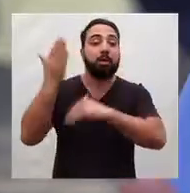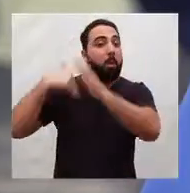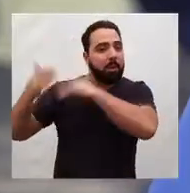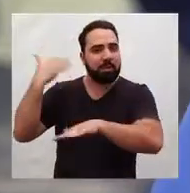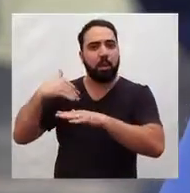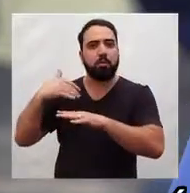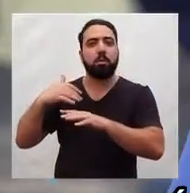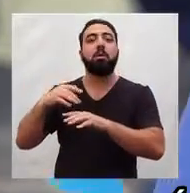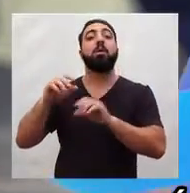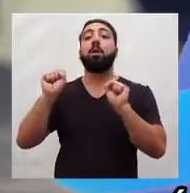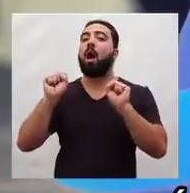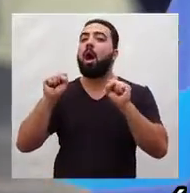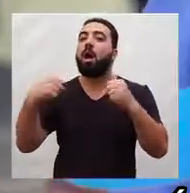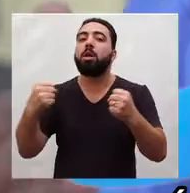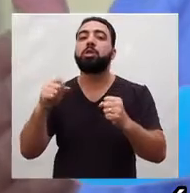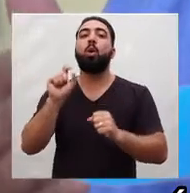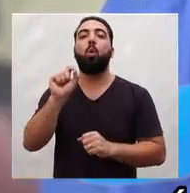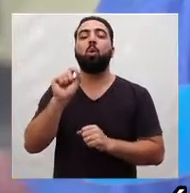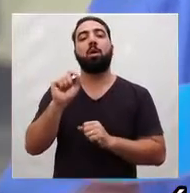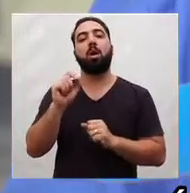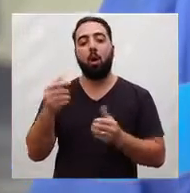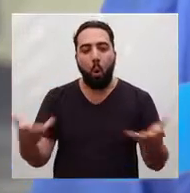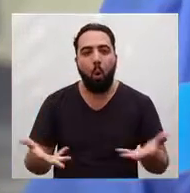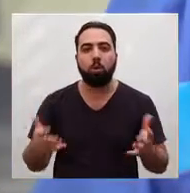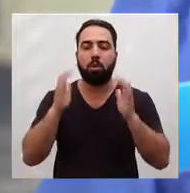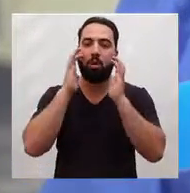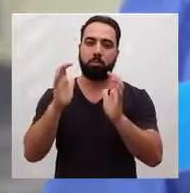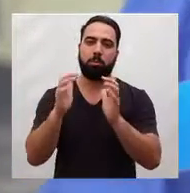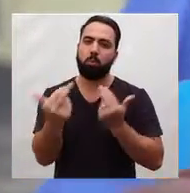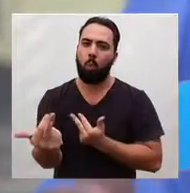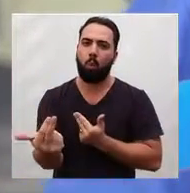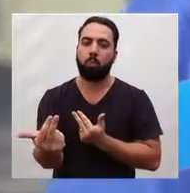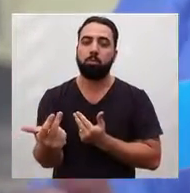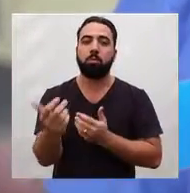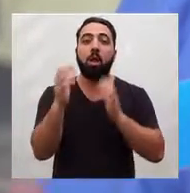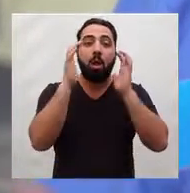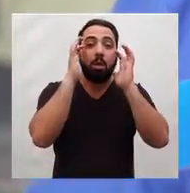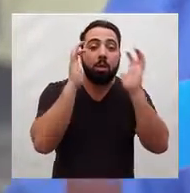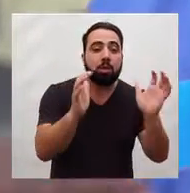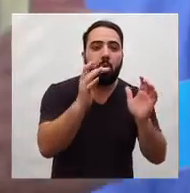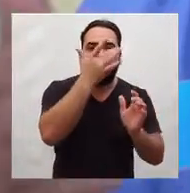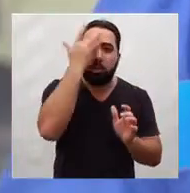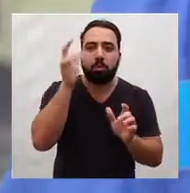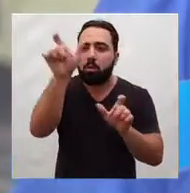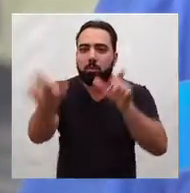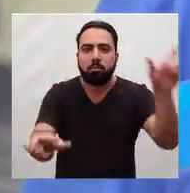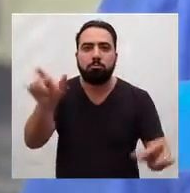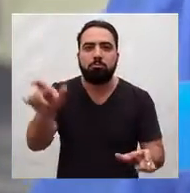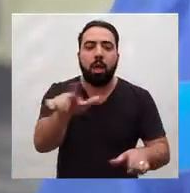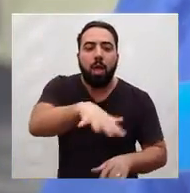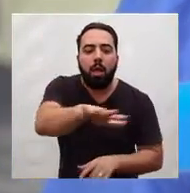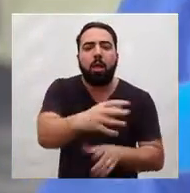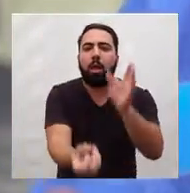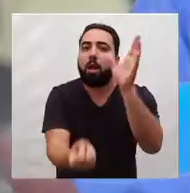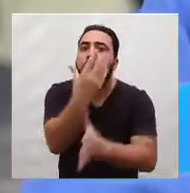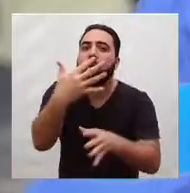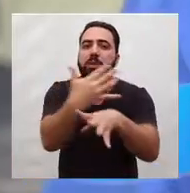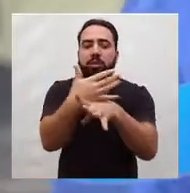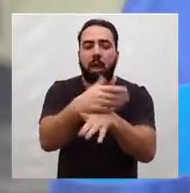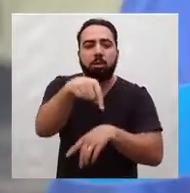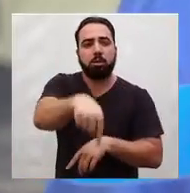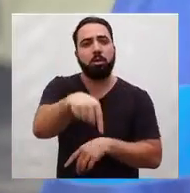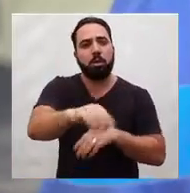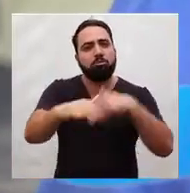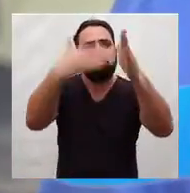Respeitar o passado é garantia de que respeitamos o presente. Dar atenção às pessoas que construíram a nossa cidade é obrigação